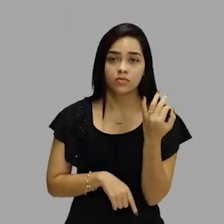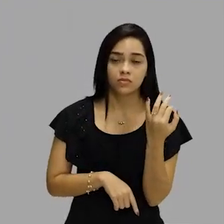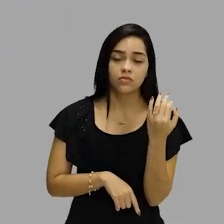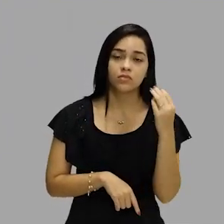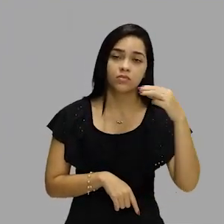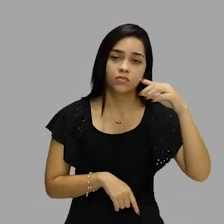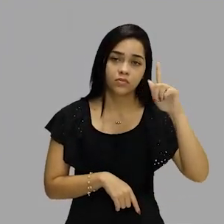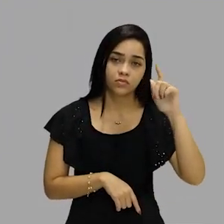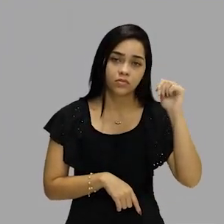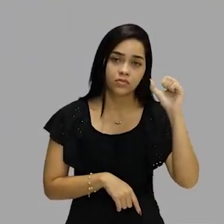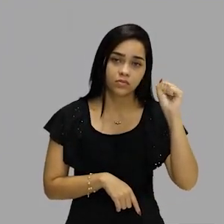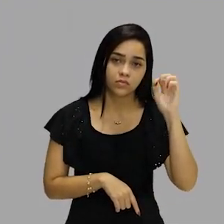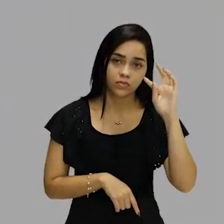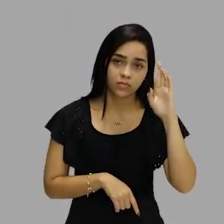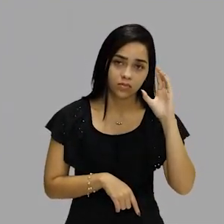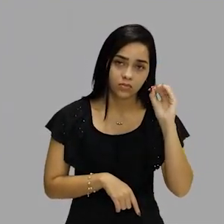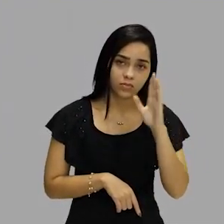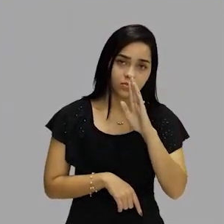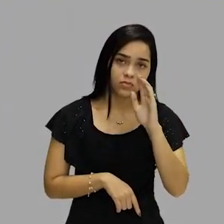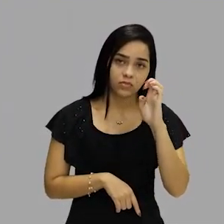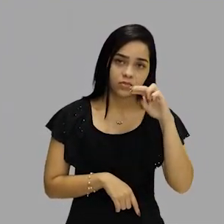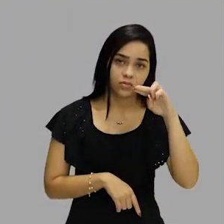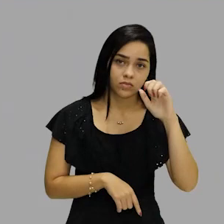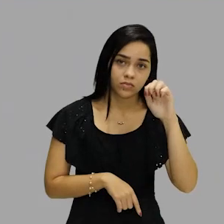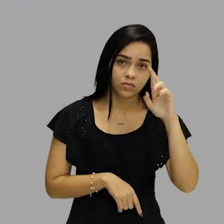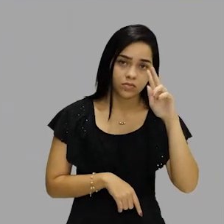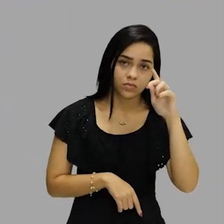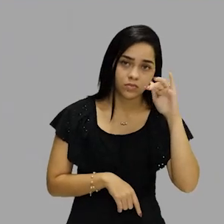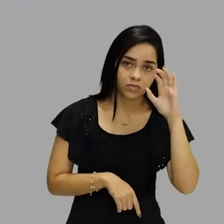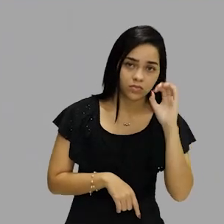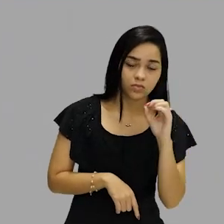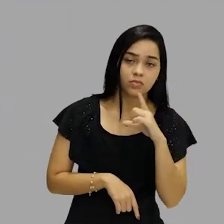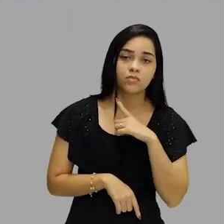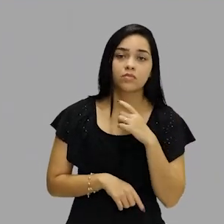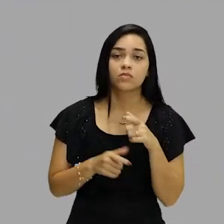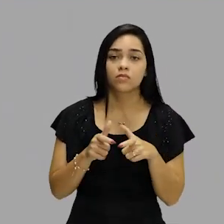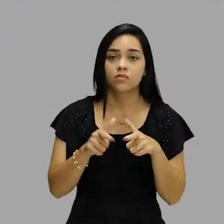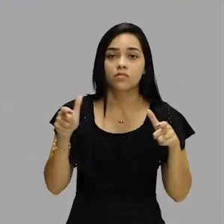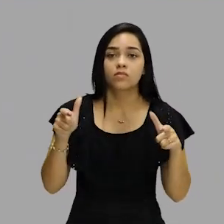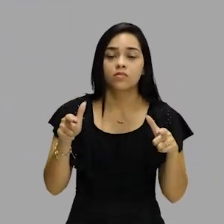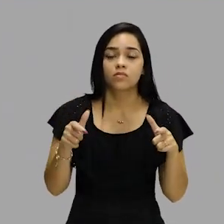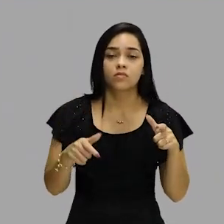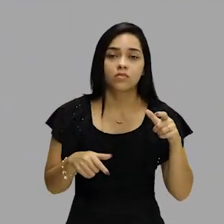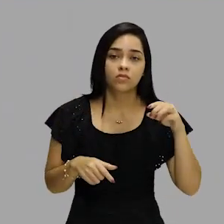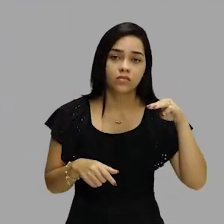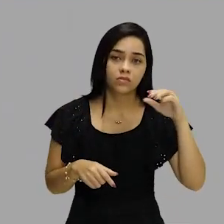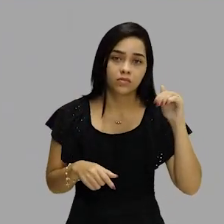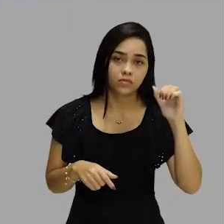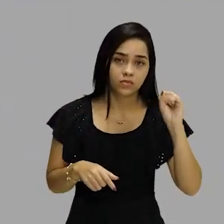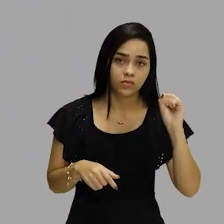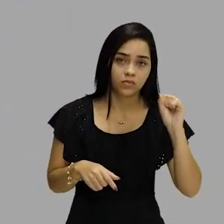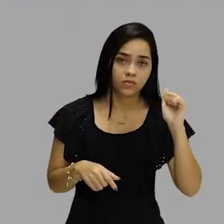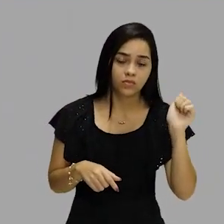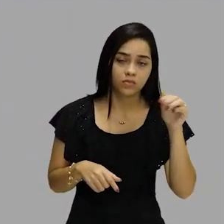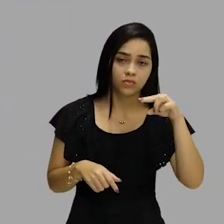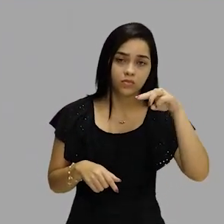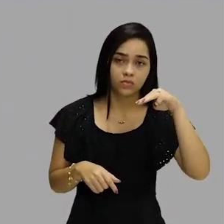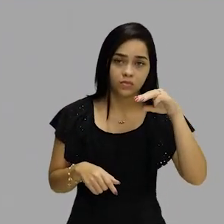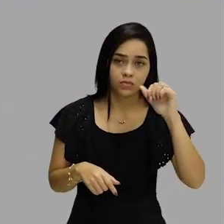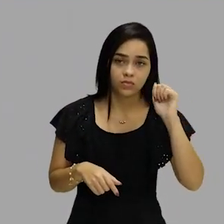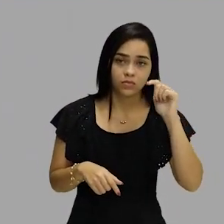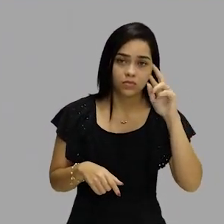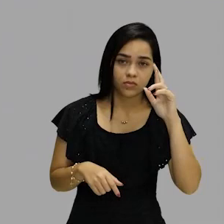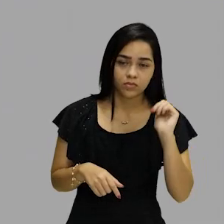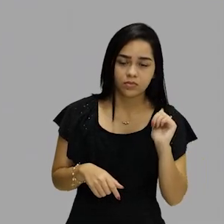né? Esse gasto energético elevado é justamente pelo aumento da massa magra, o aumento da quantidade de